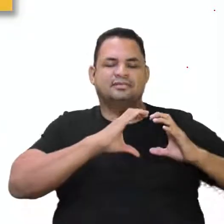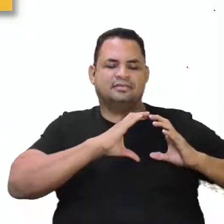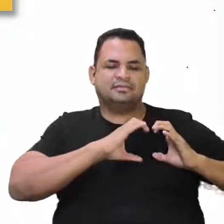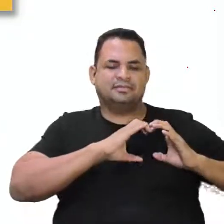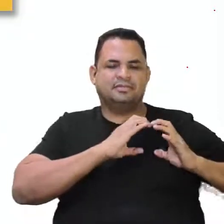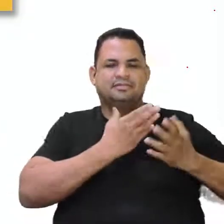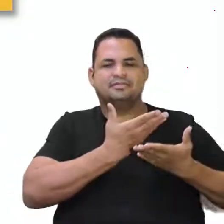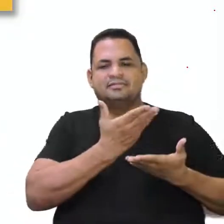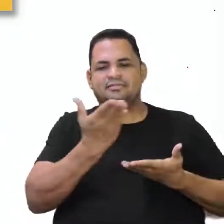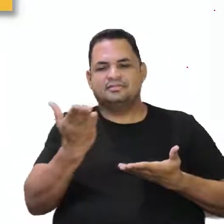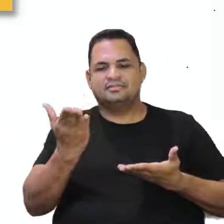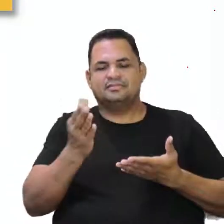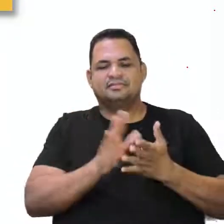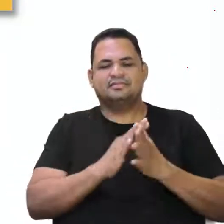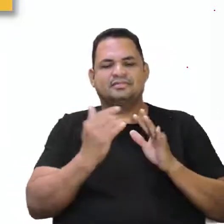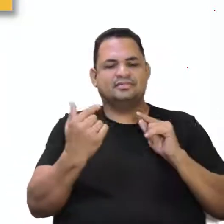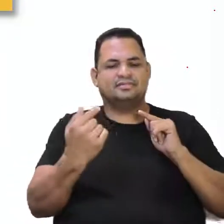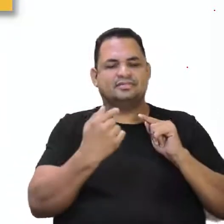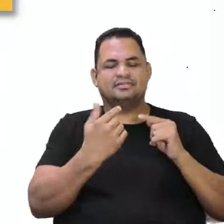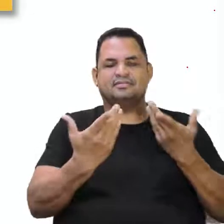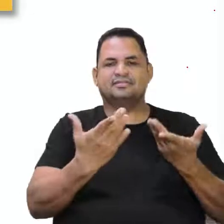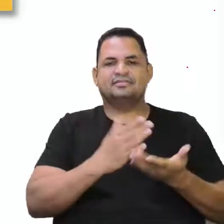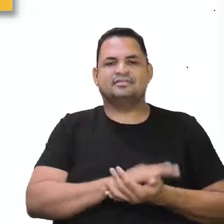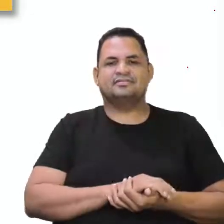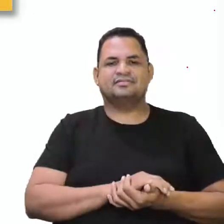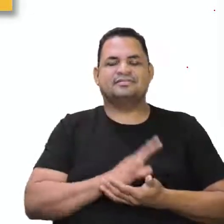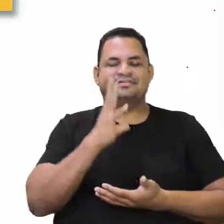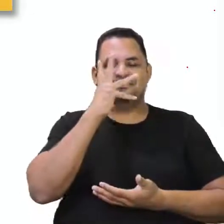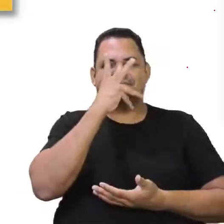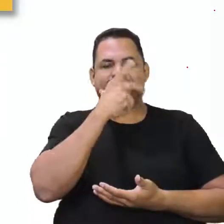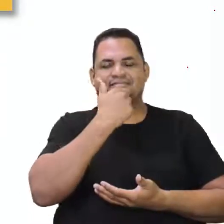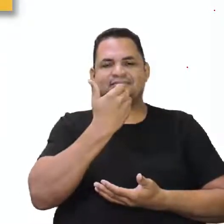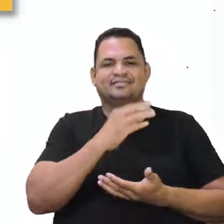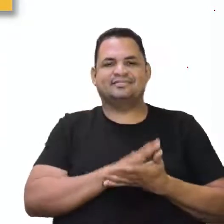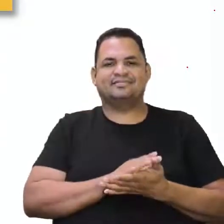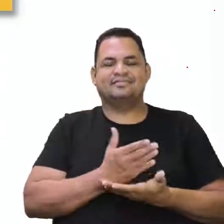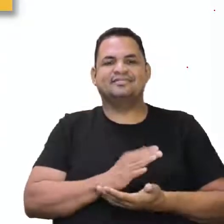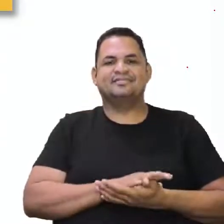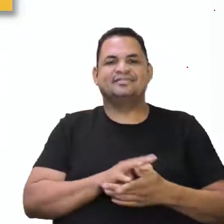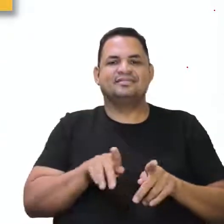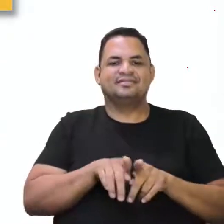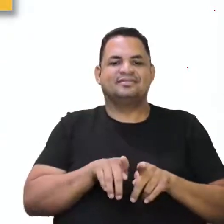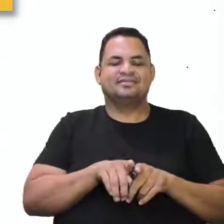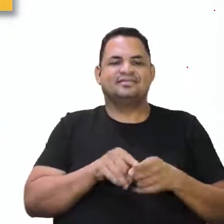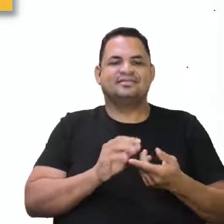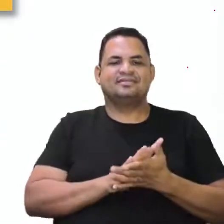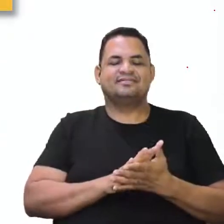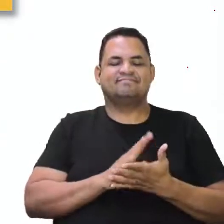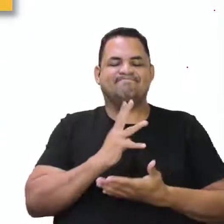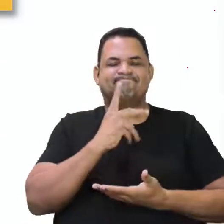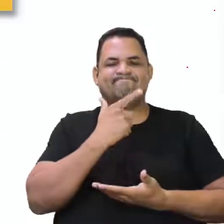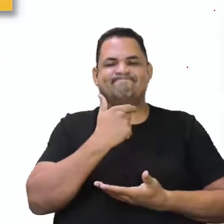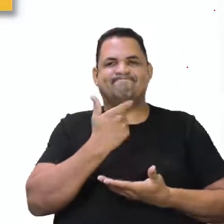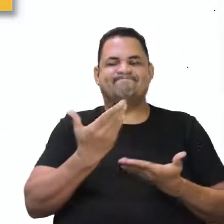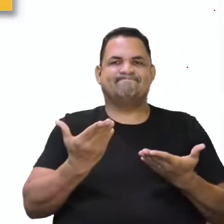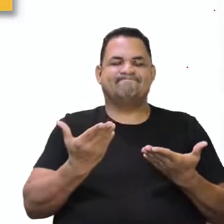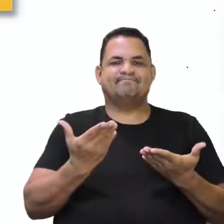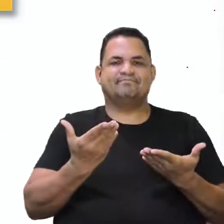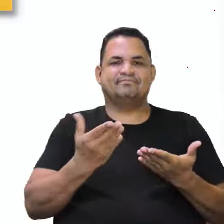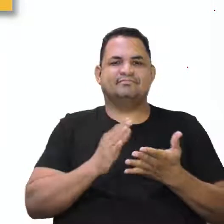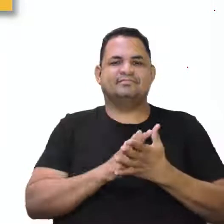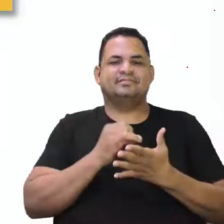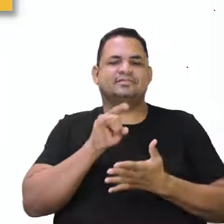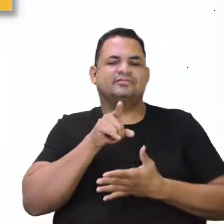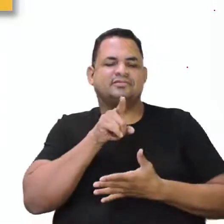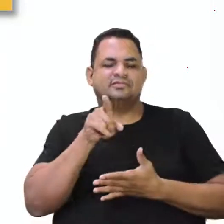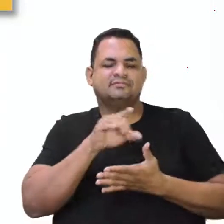apaixonar. Falling in Love. Estou repetindo porque eu acho bonito falar essa palavra, assim também como eu acho bonito você